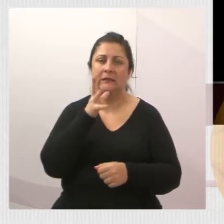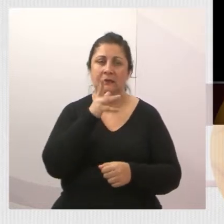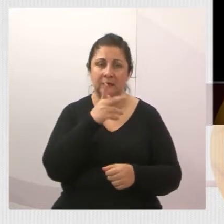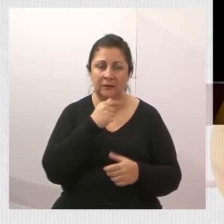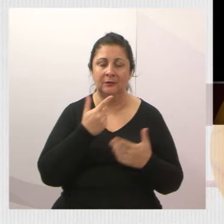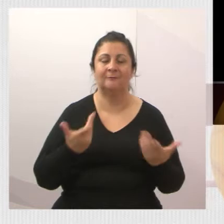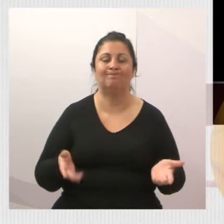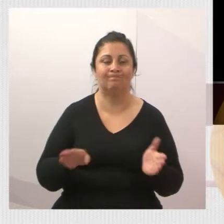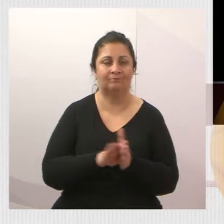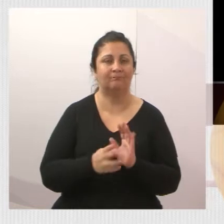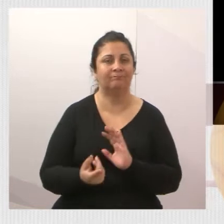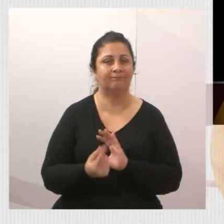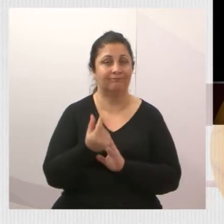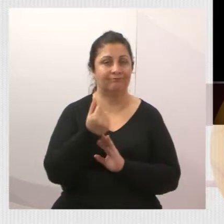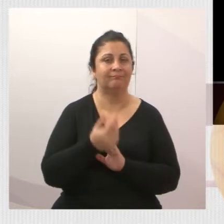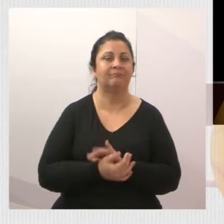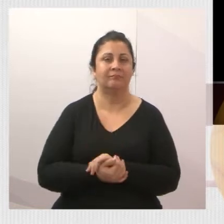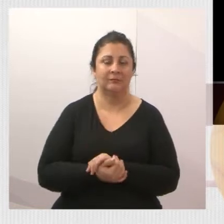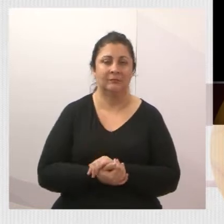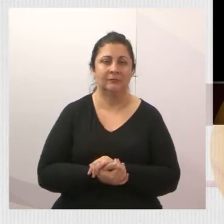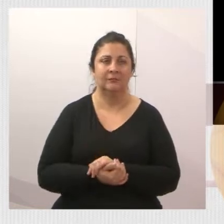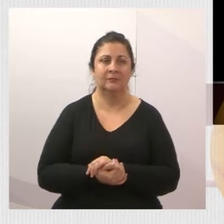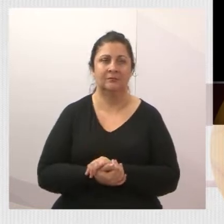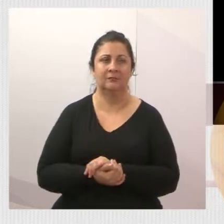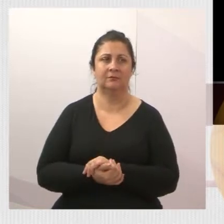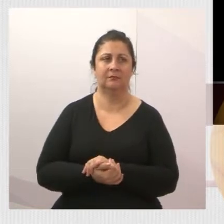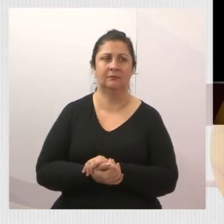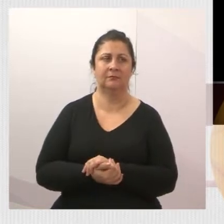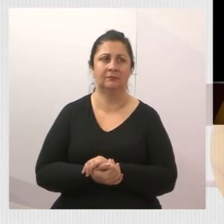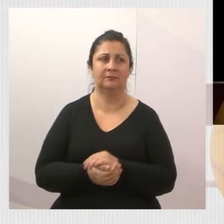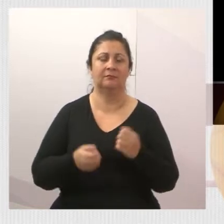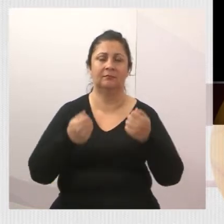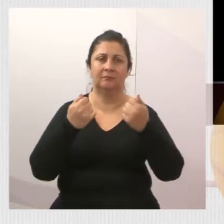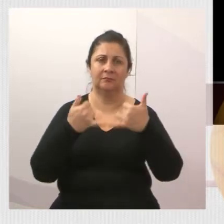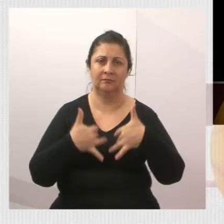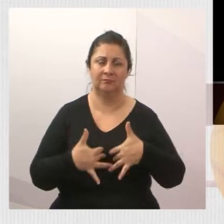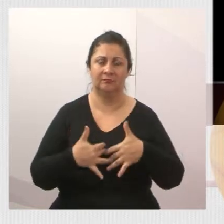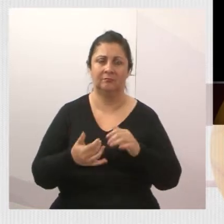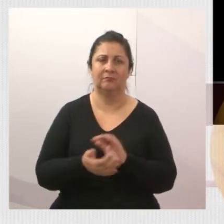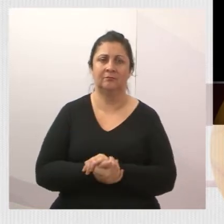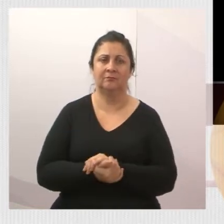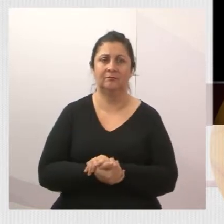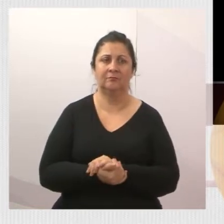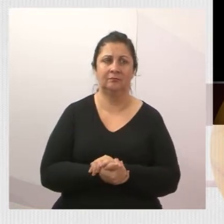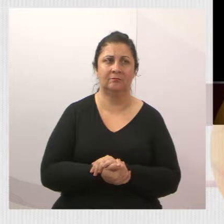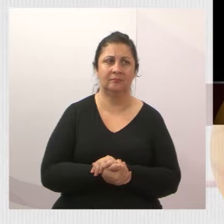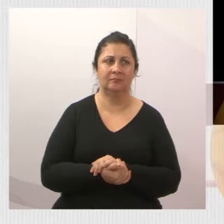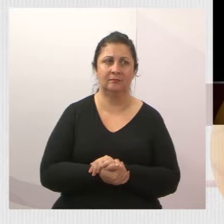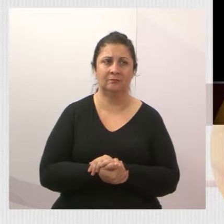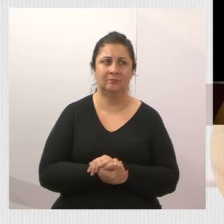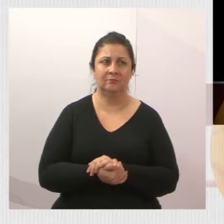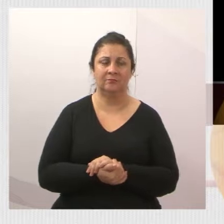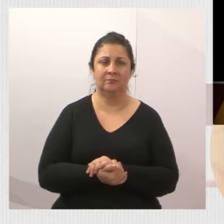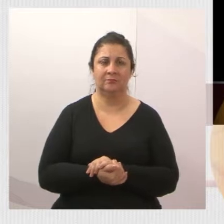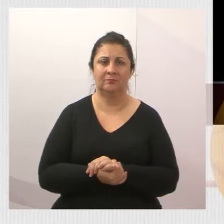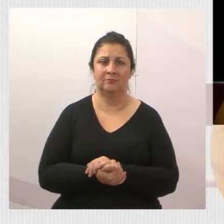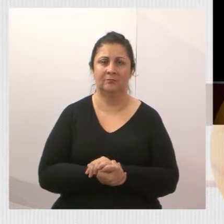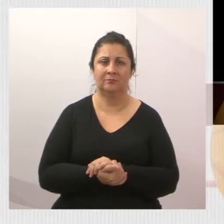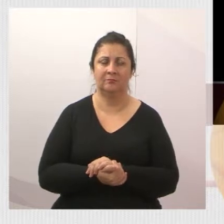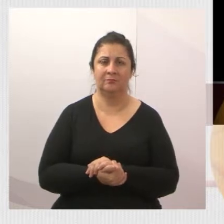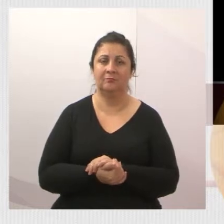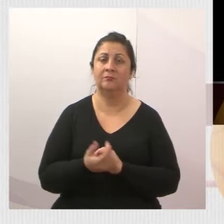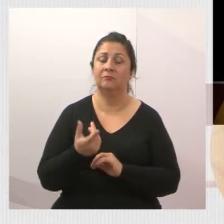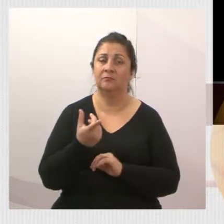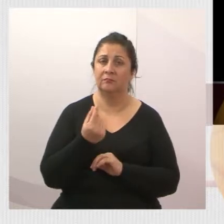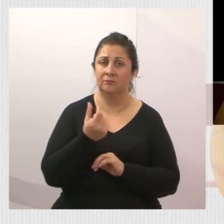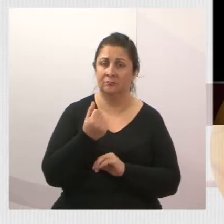recurso do governo federal. Nós vamos falar um pouquinho sobre alguns